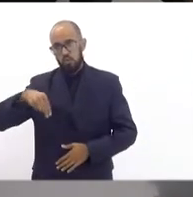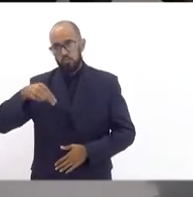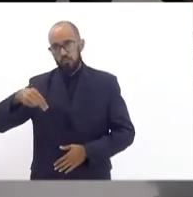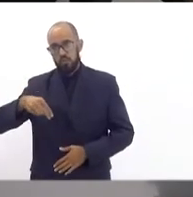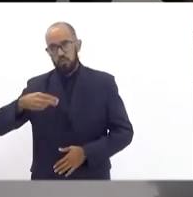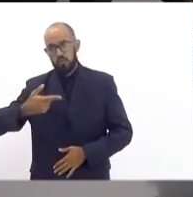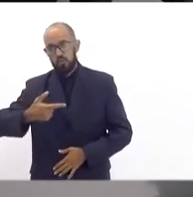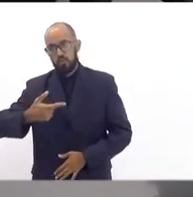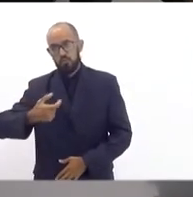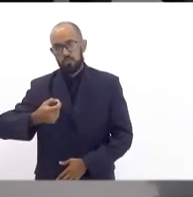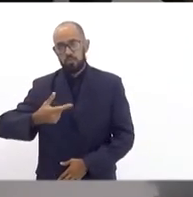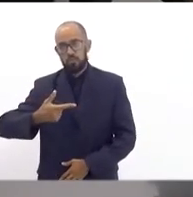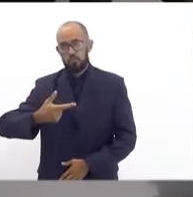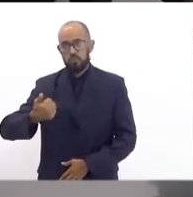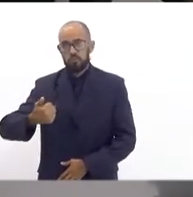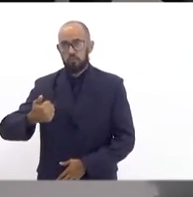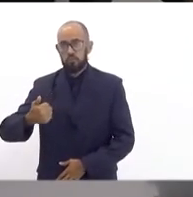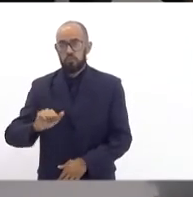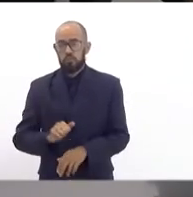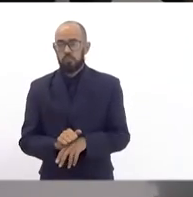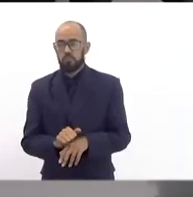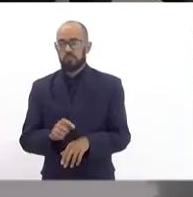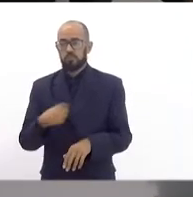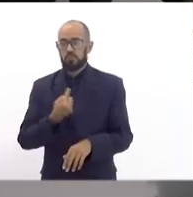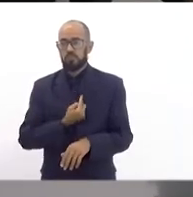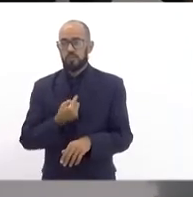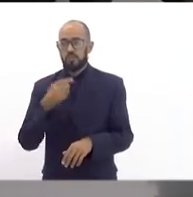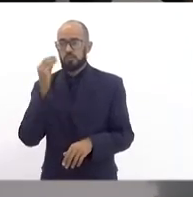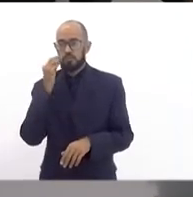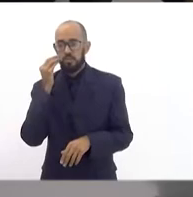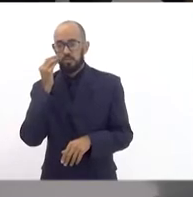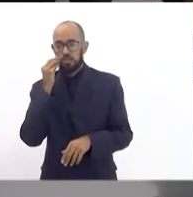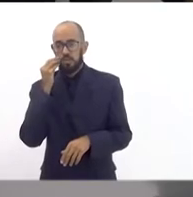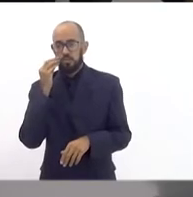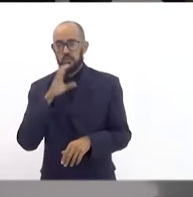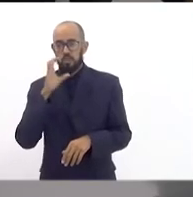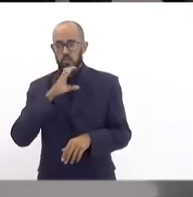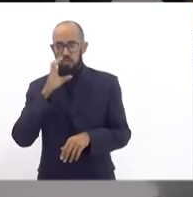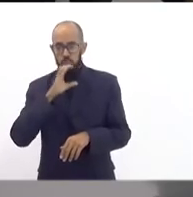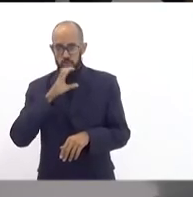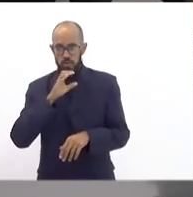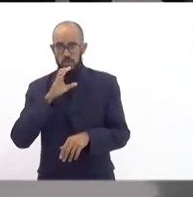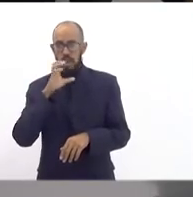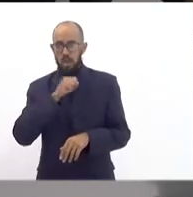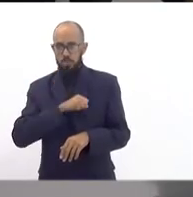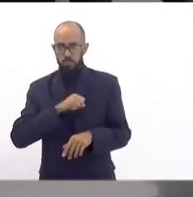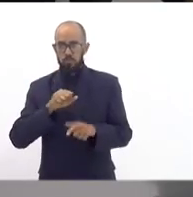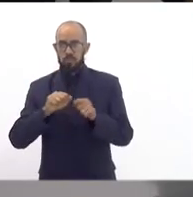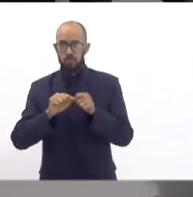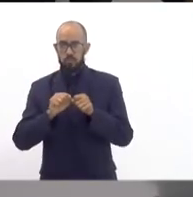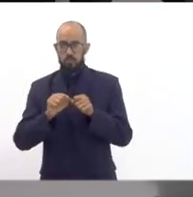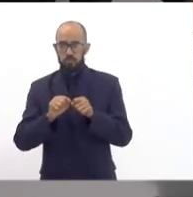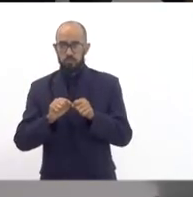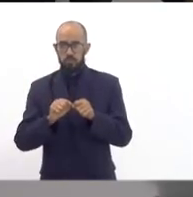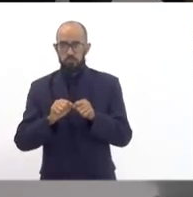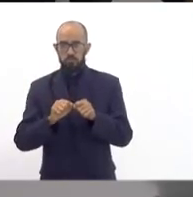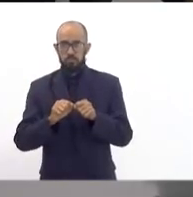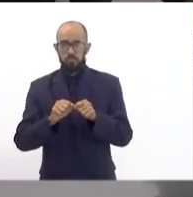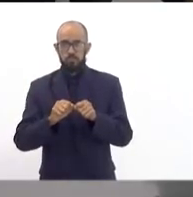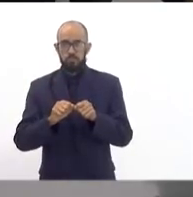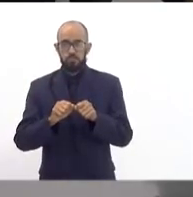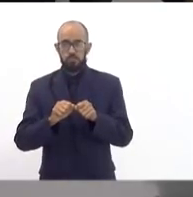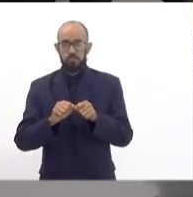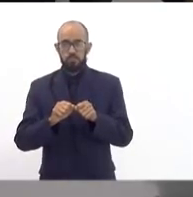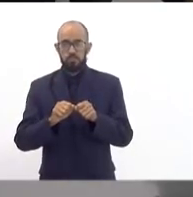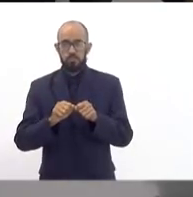novembro de 2021. Ou seja, nós tentamos, corremos muito... Está aqui, ó, a nota técnica. Essa